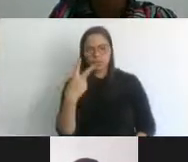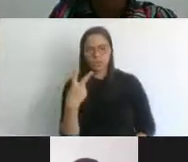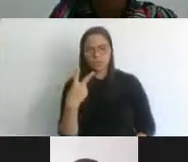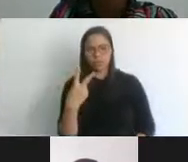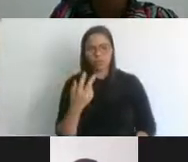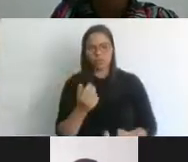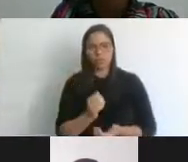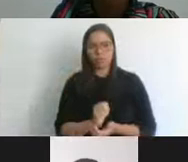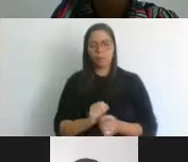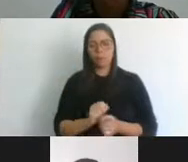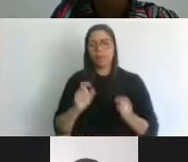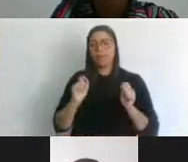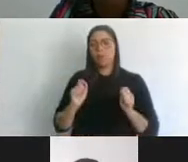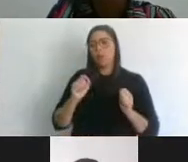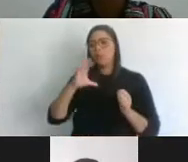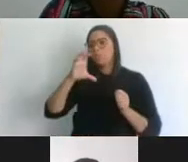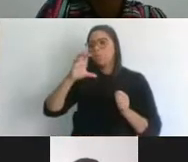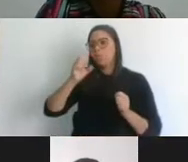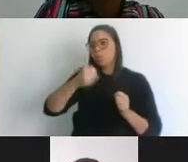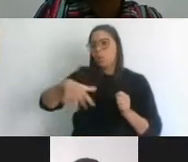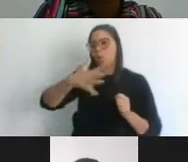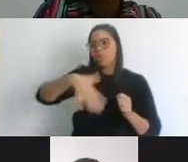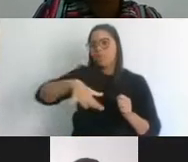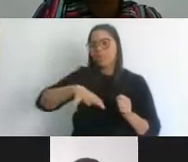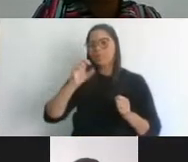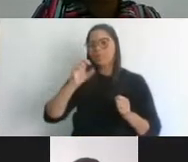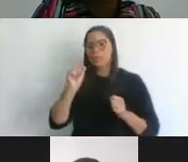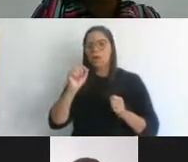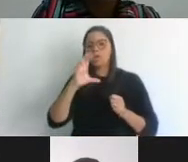Colombo chega eu acho que é